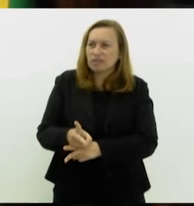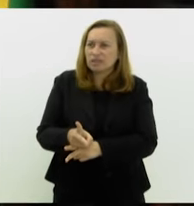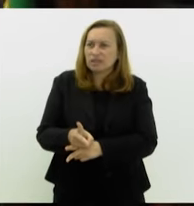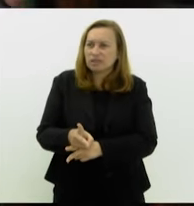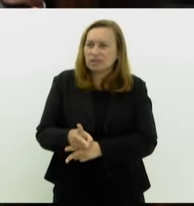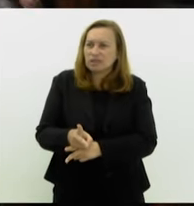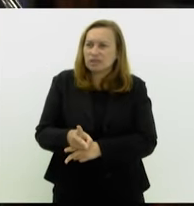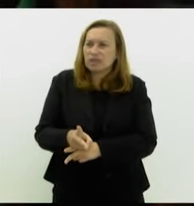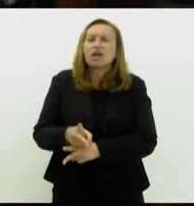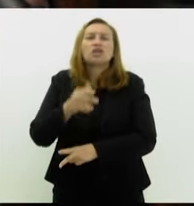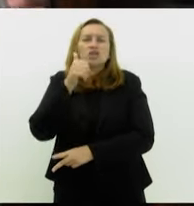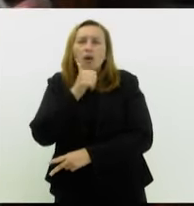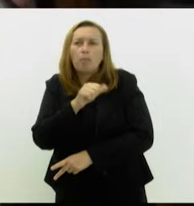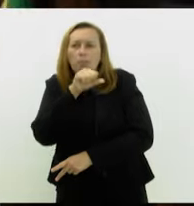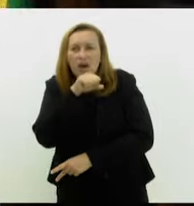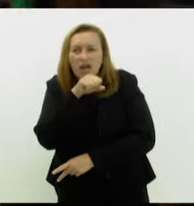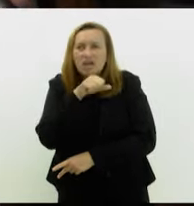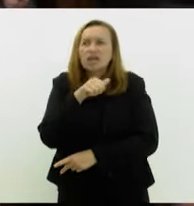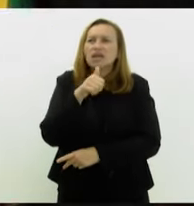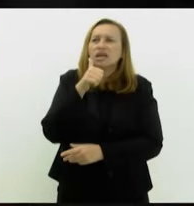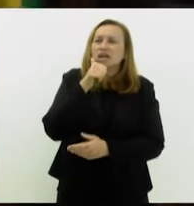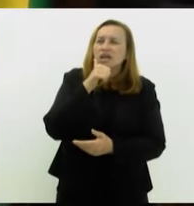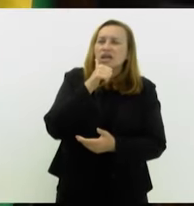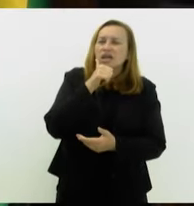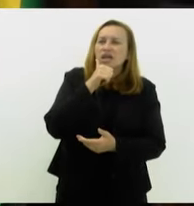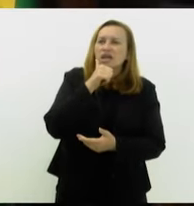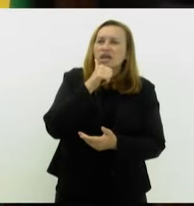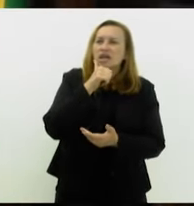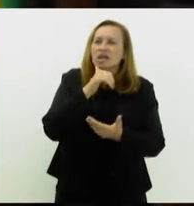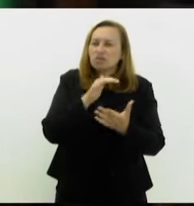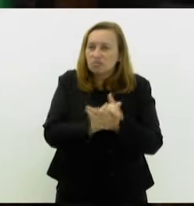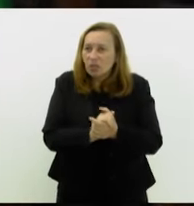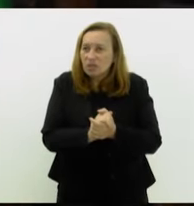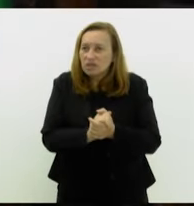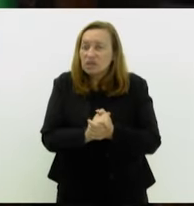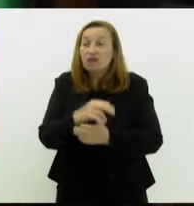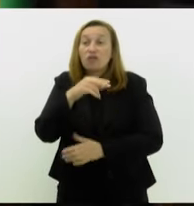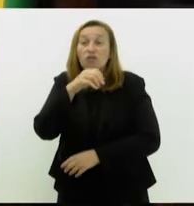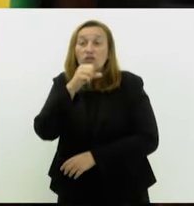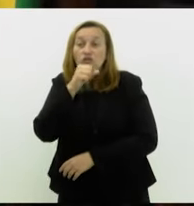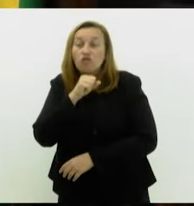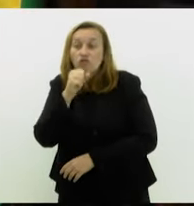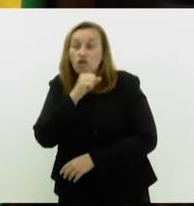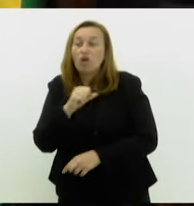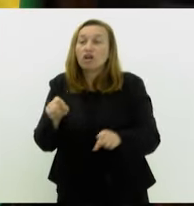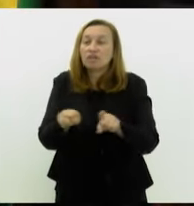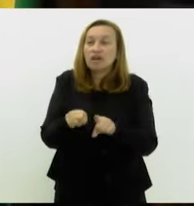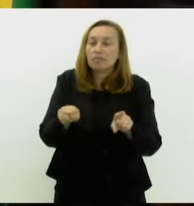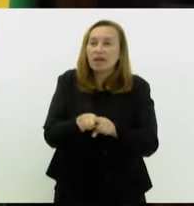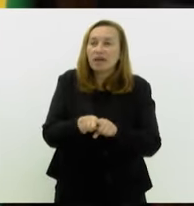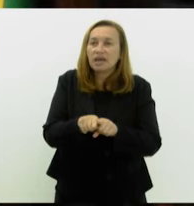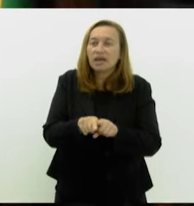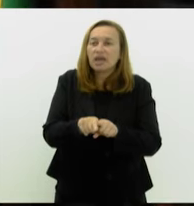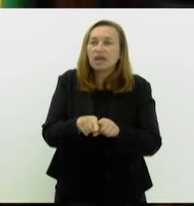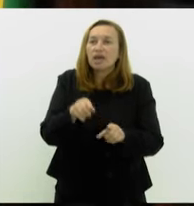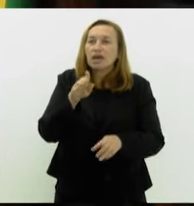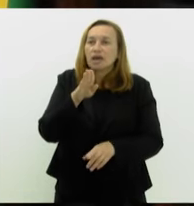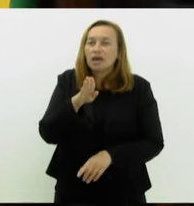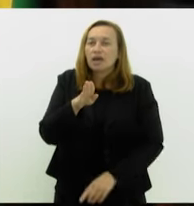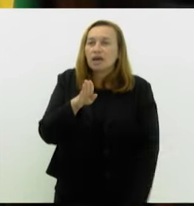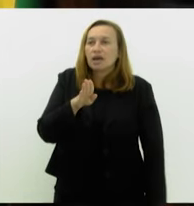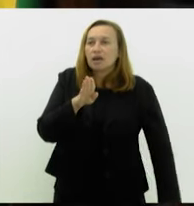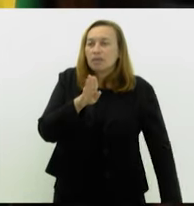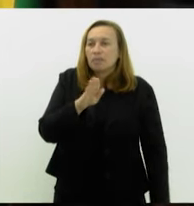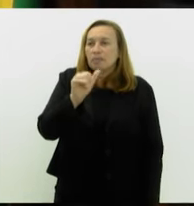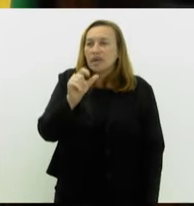de sermos mãe esposa avó no meu caso bisavó é Além disso porque nós estamos